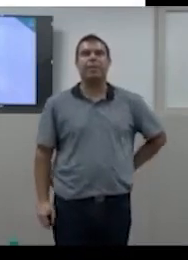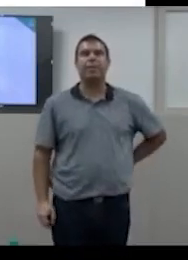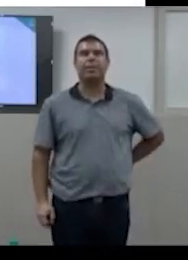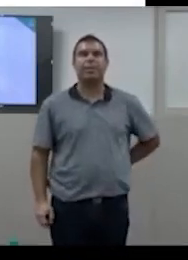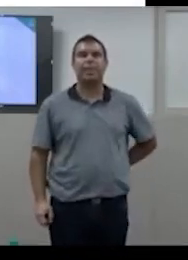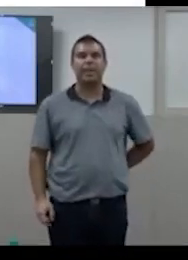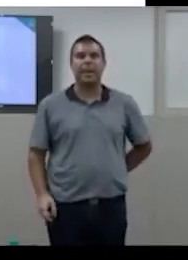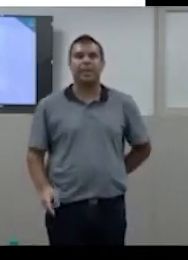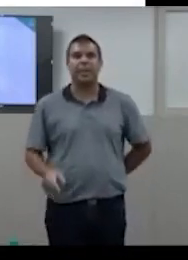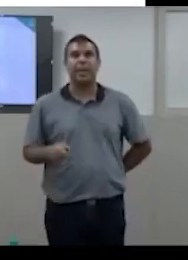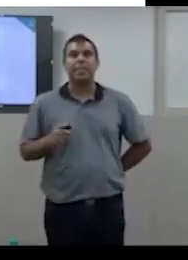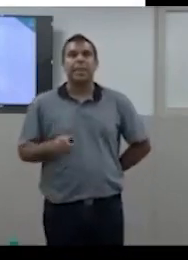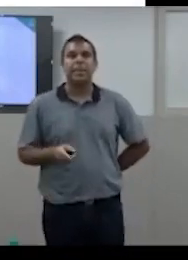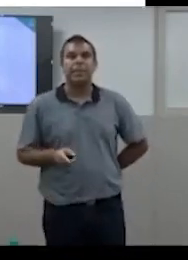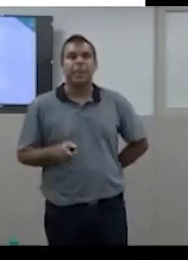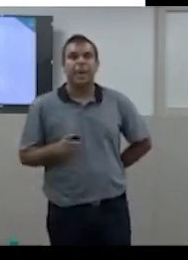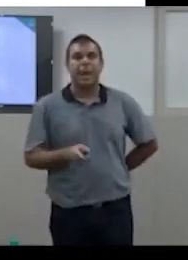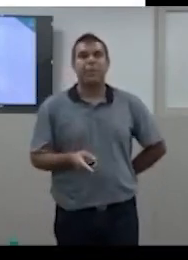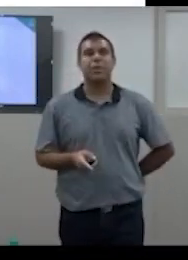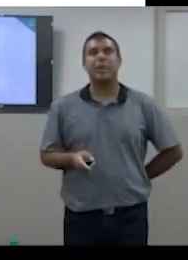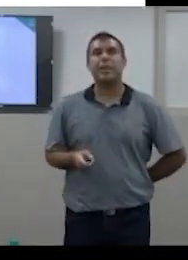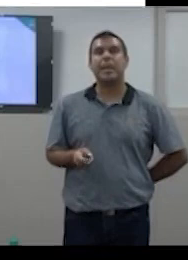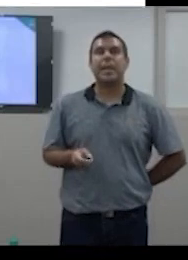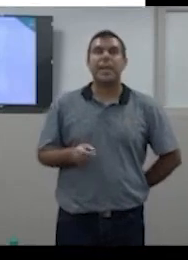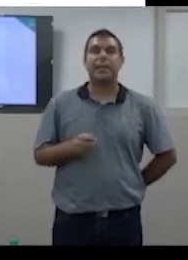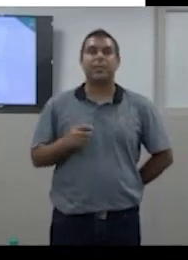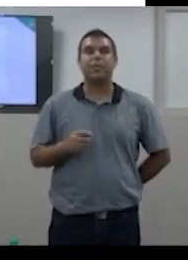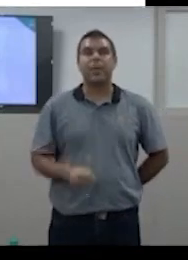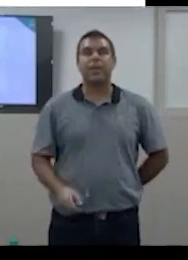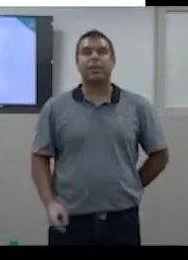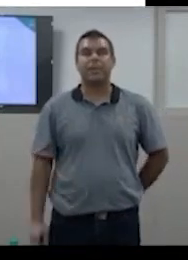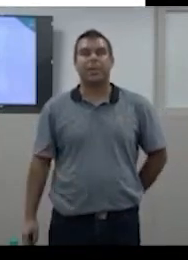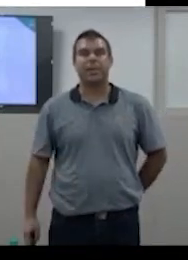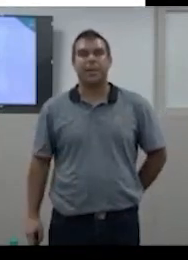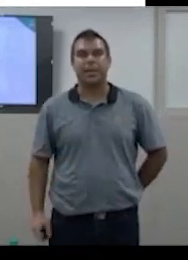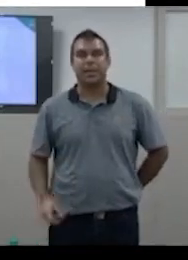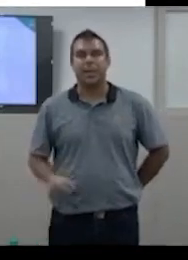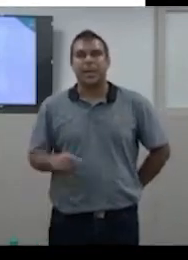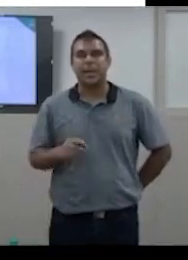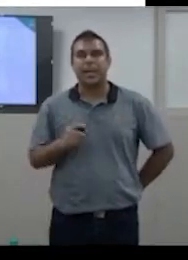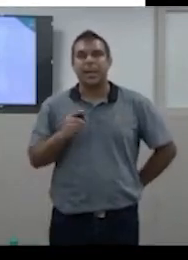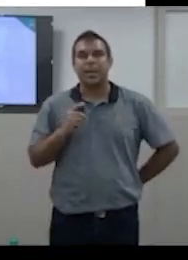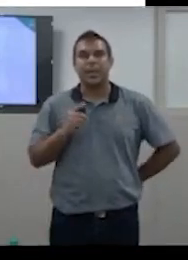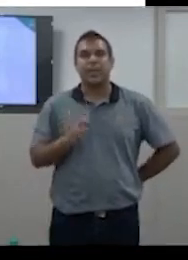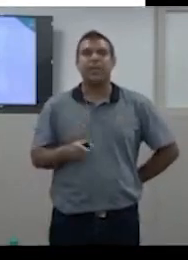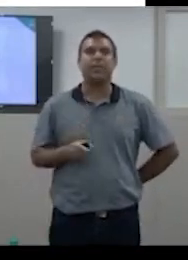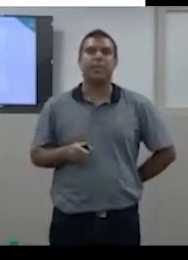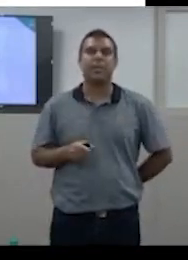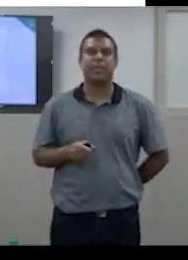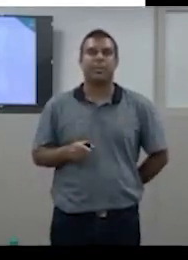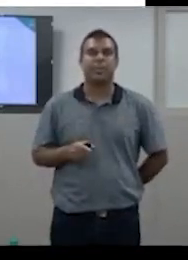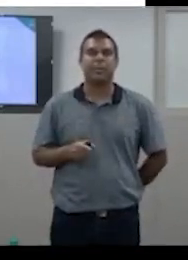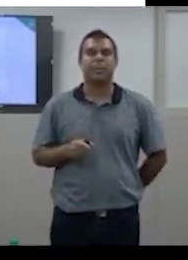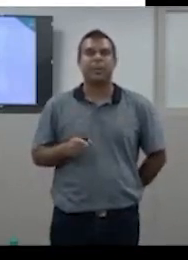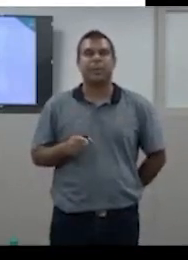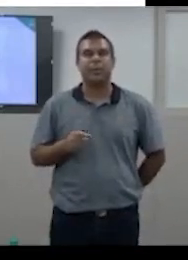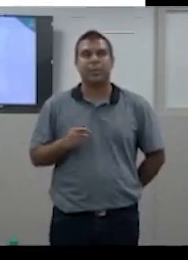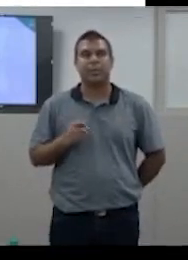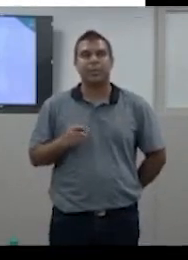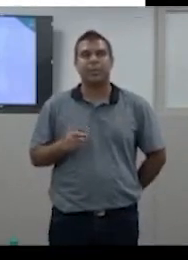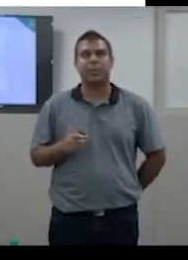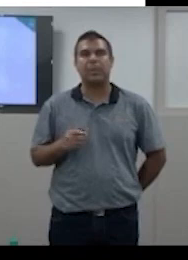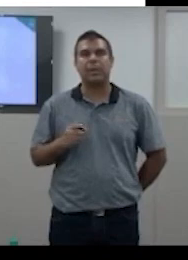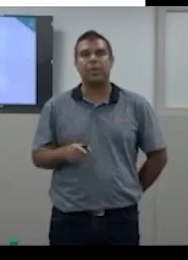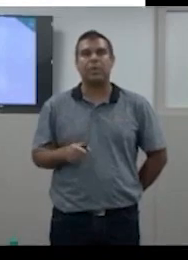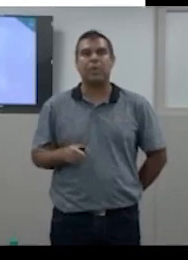essa descrição de mudança de materiais? Então assim, a gente vai ter esses diagramas para estar trabalhando. Galera, eu quis trazer isso aqui para vocês, para que